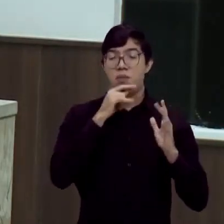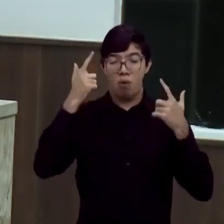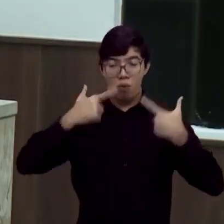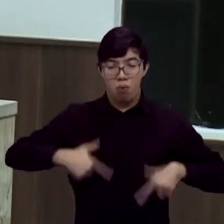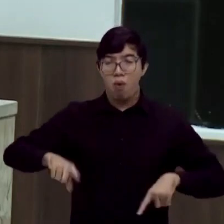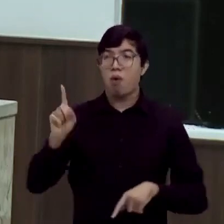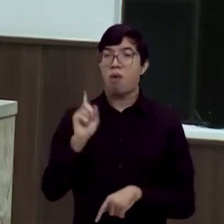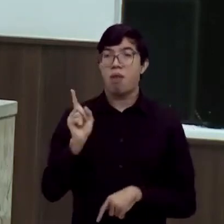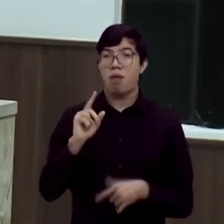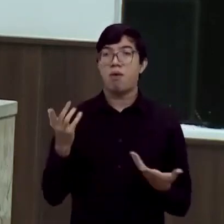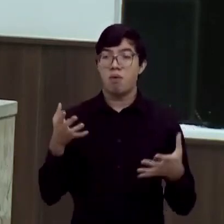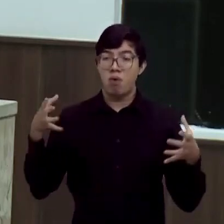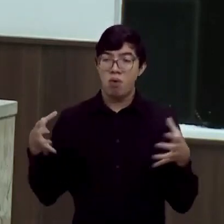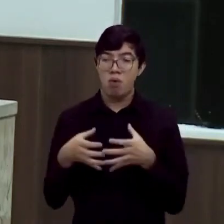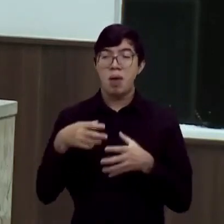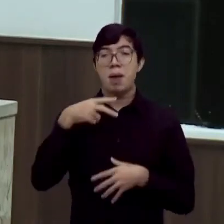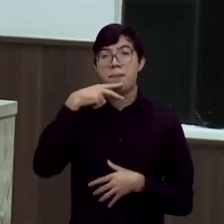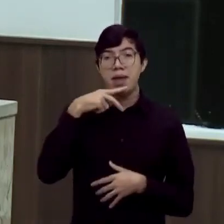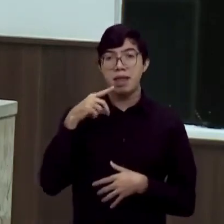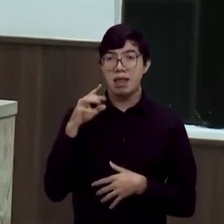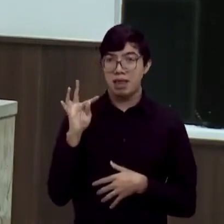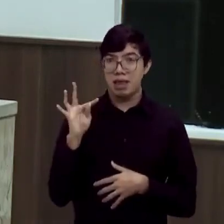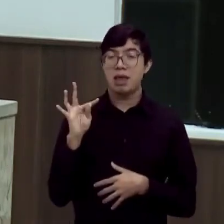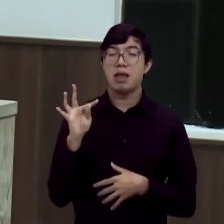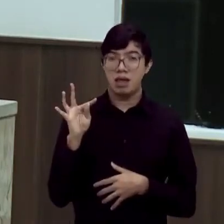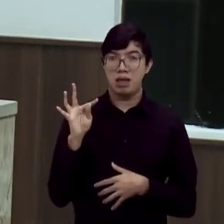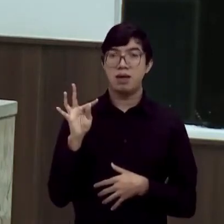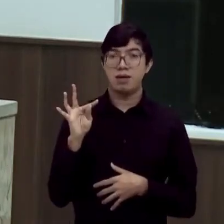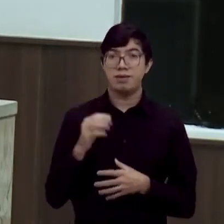que compomos o PDT, na minha concepção, 30 segundinhos,